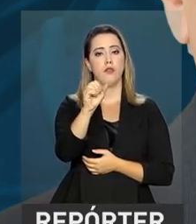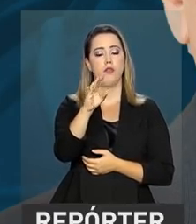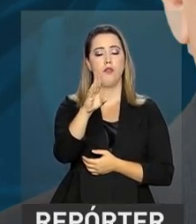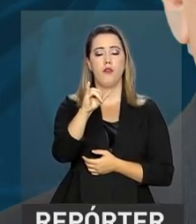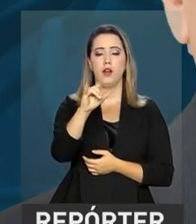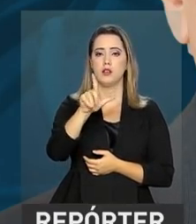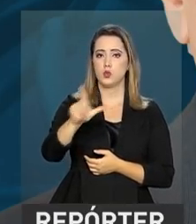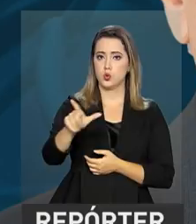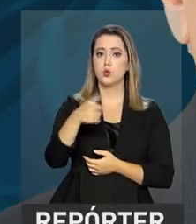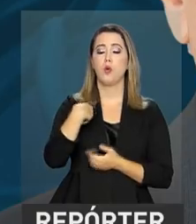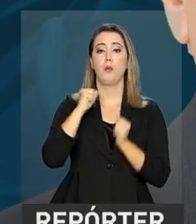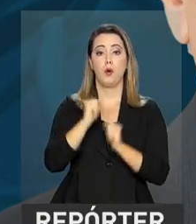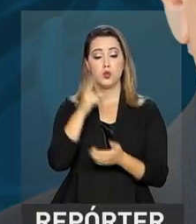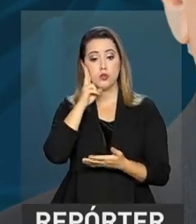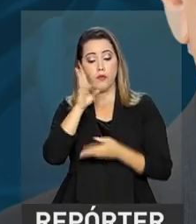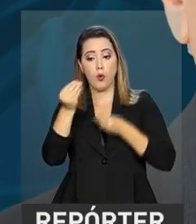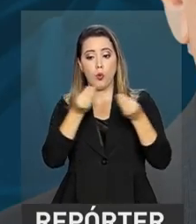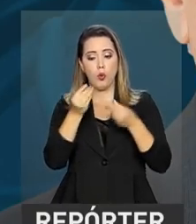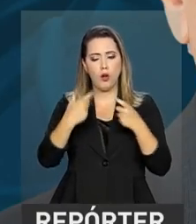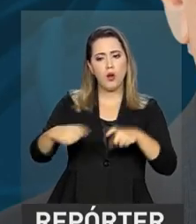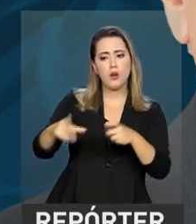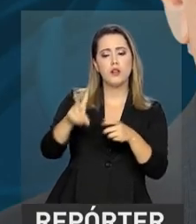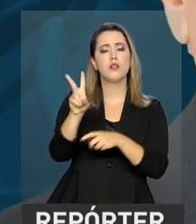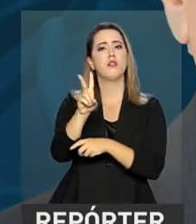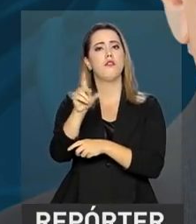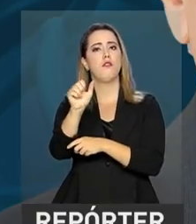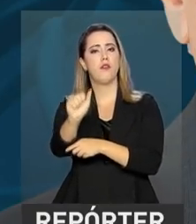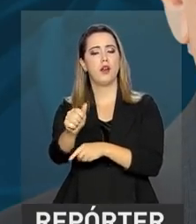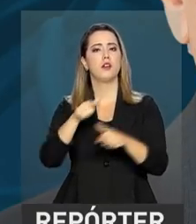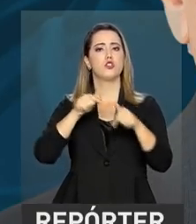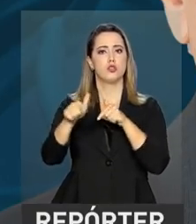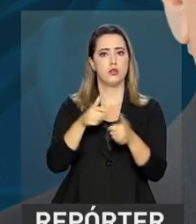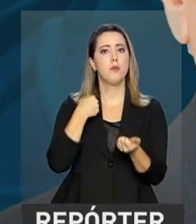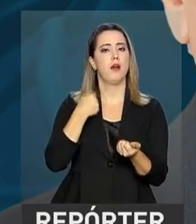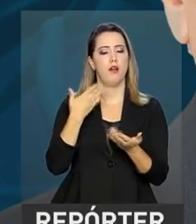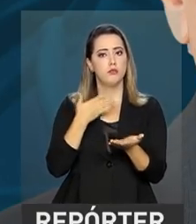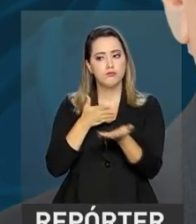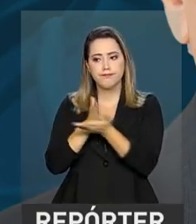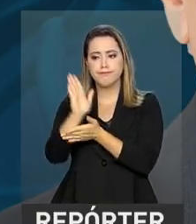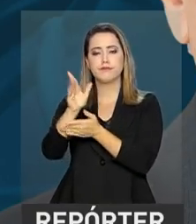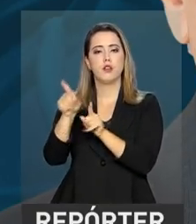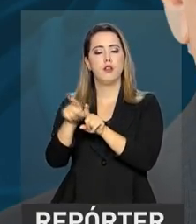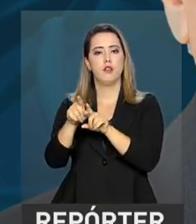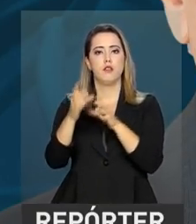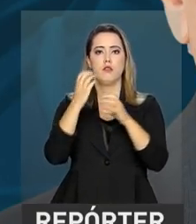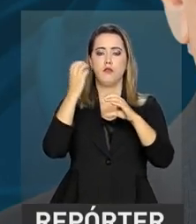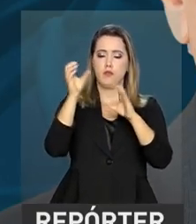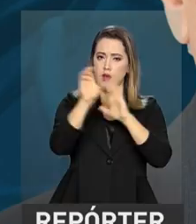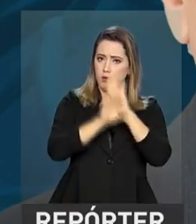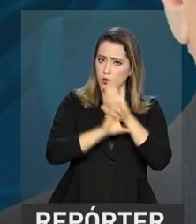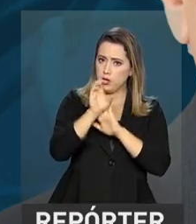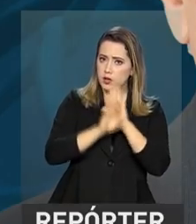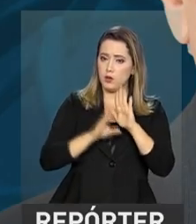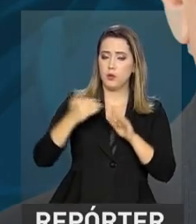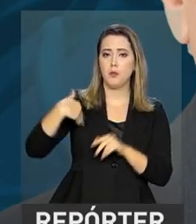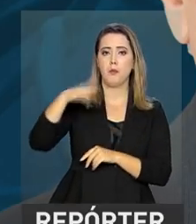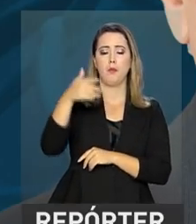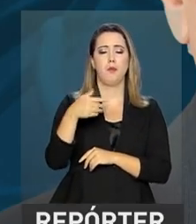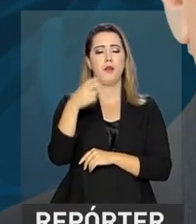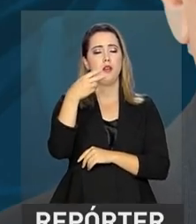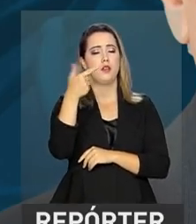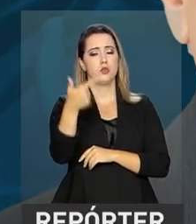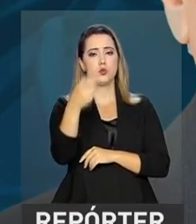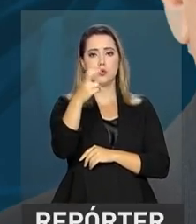emprego disponíveis em todo o país e se adaptar a elas até agora mais de 150 mil pessoas foram